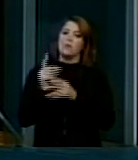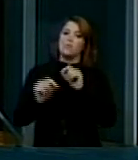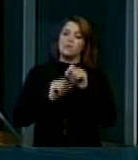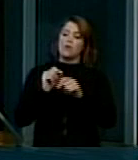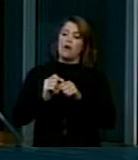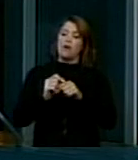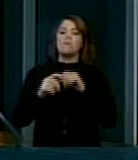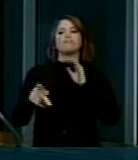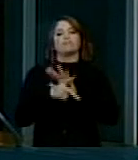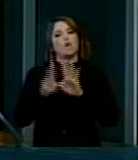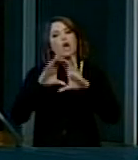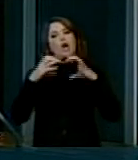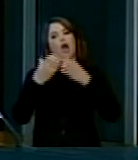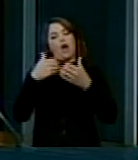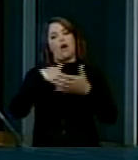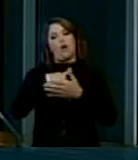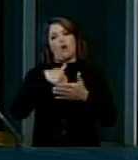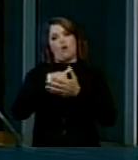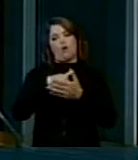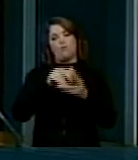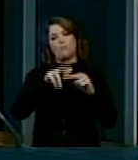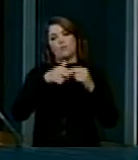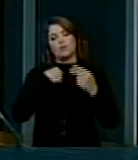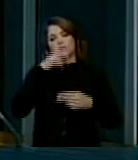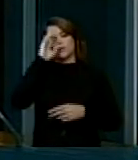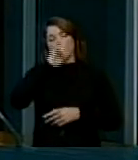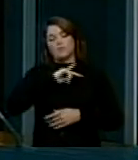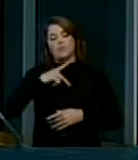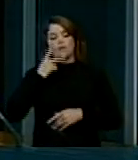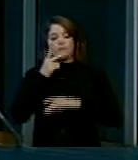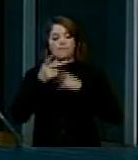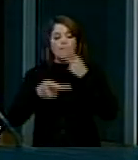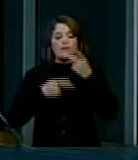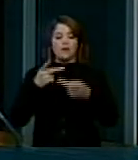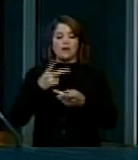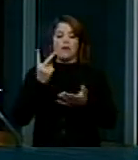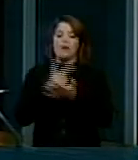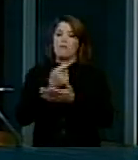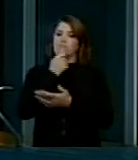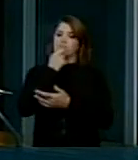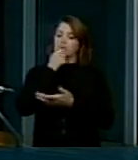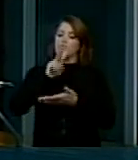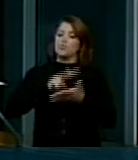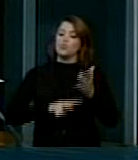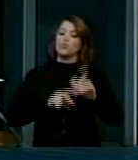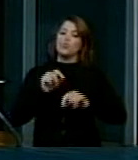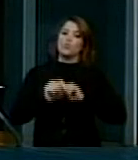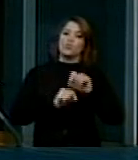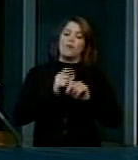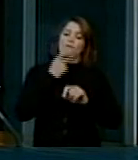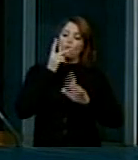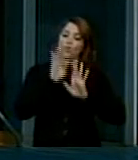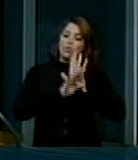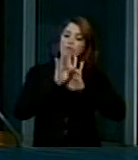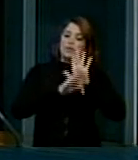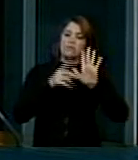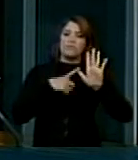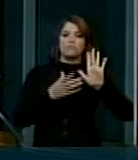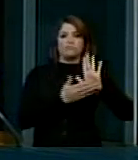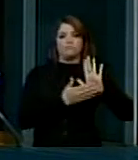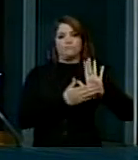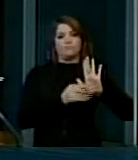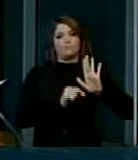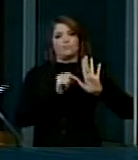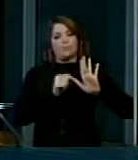das horas da Copa. Então, era assim, senhor presidente, e eu queria ainda deixar como lido os textos que eu tenho aqui na